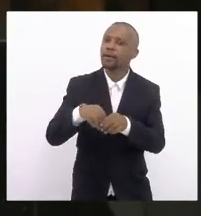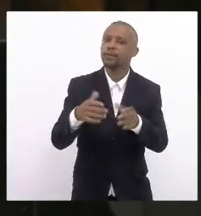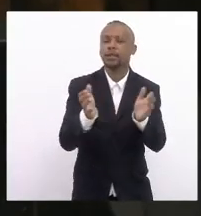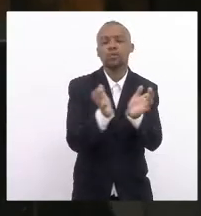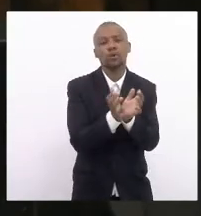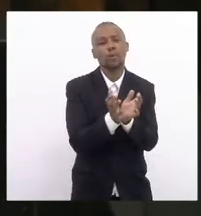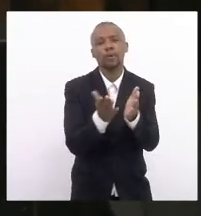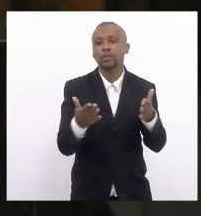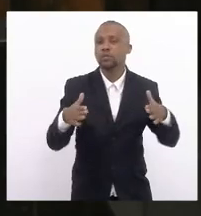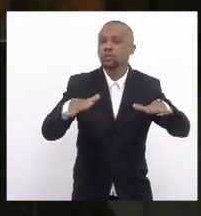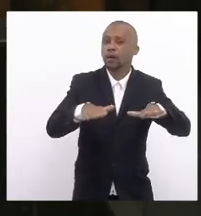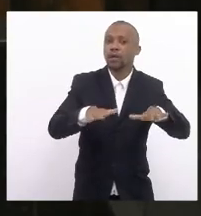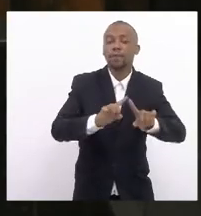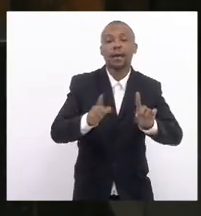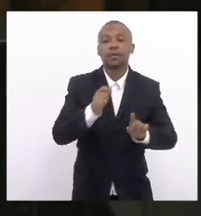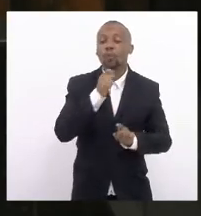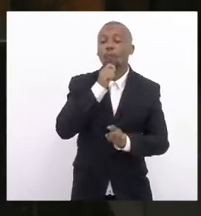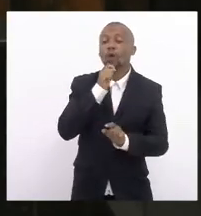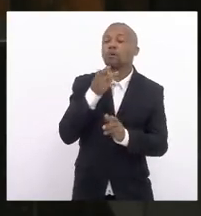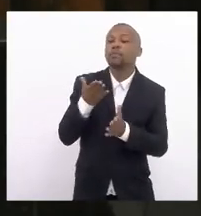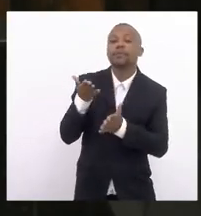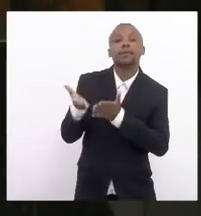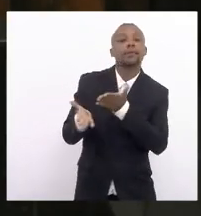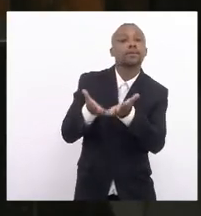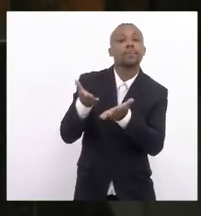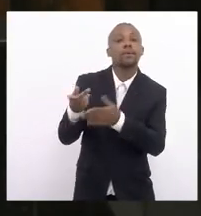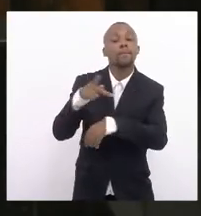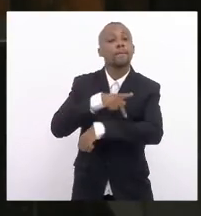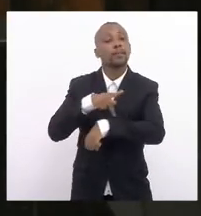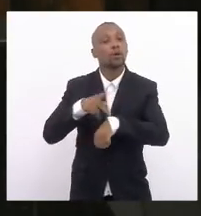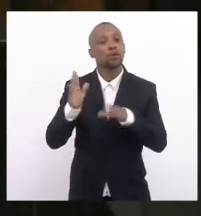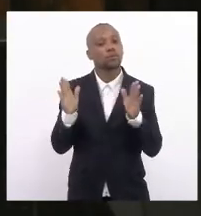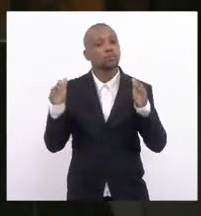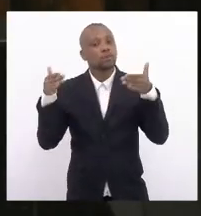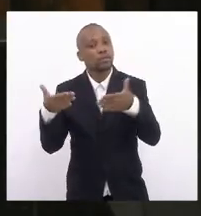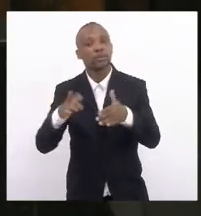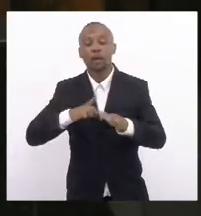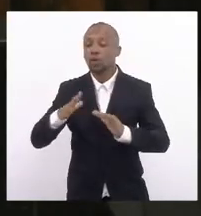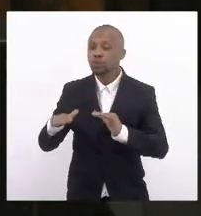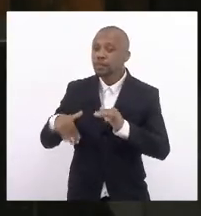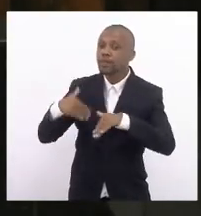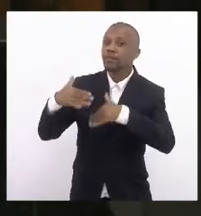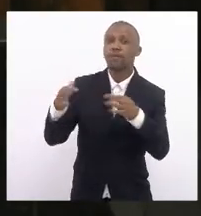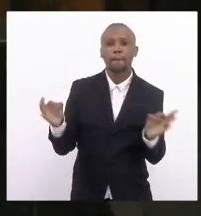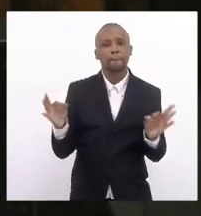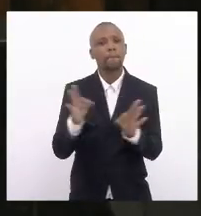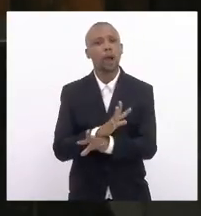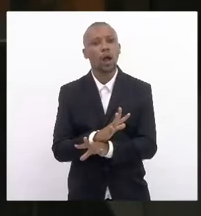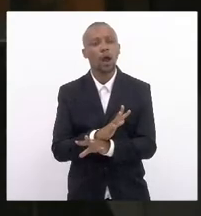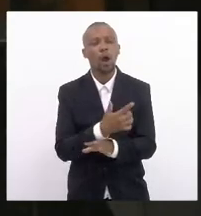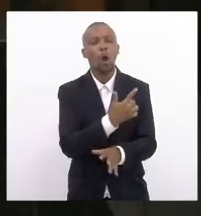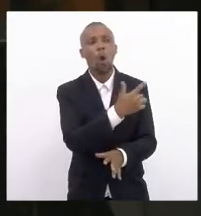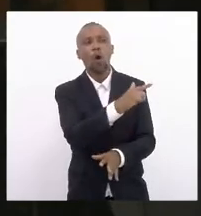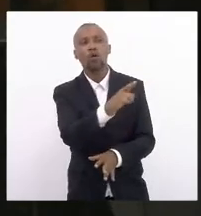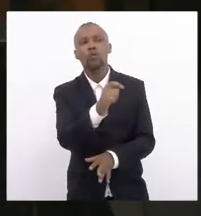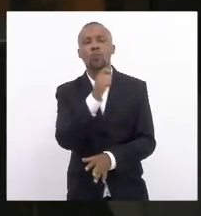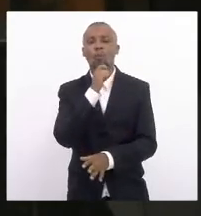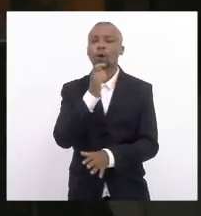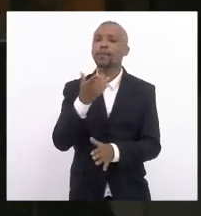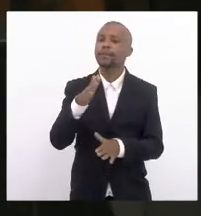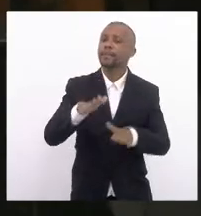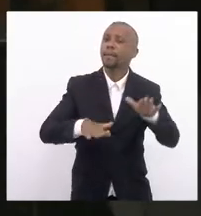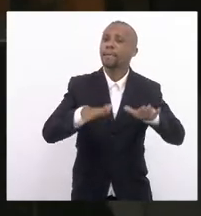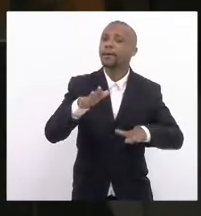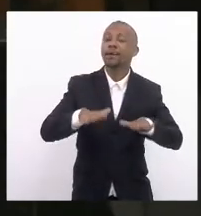incluídos sem nenhum tratamento pedagógico específico, porque tem um desenvolvimento intelectual pleno, outros não. Então é preciso também